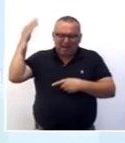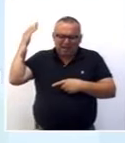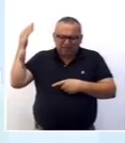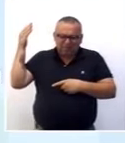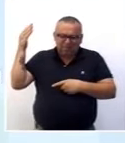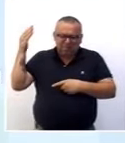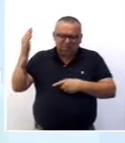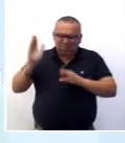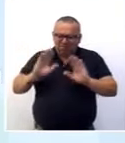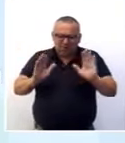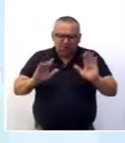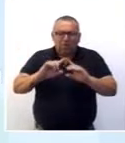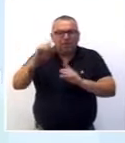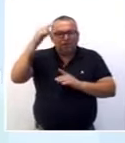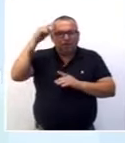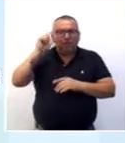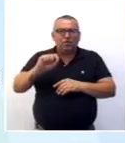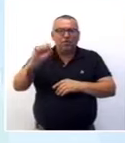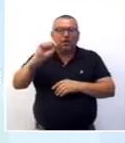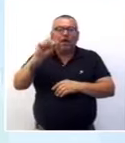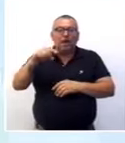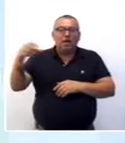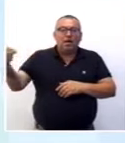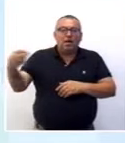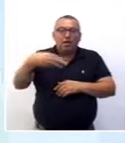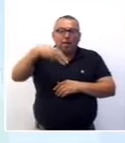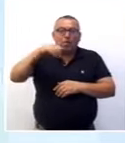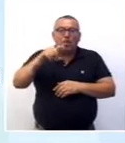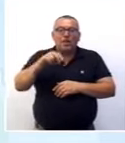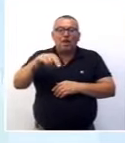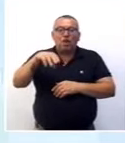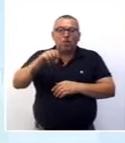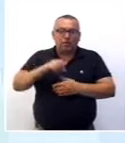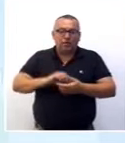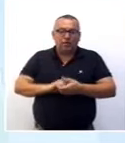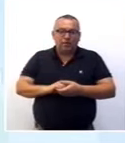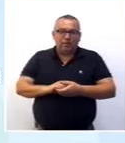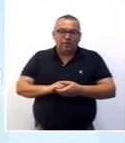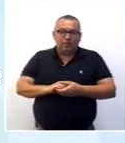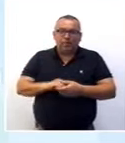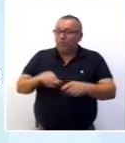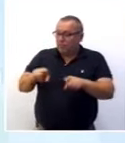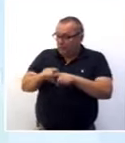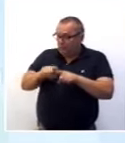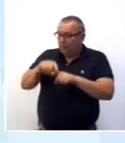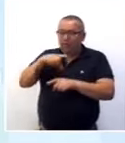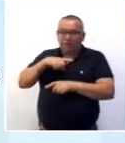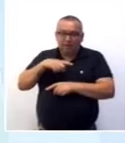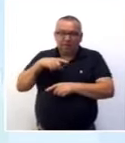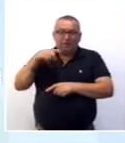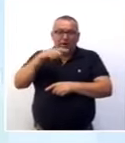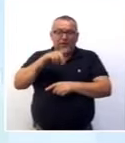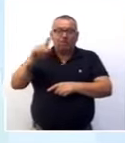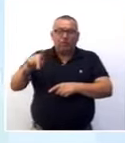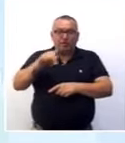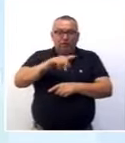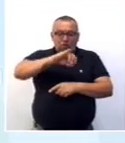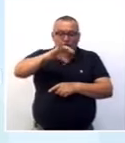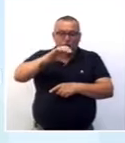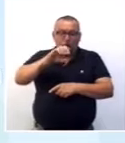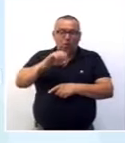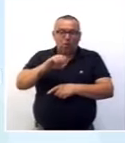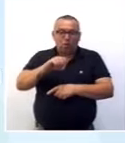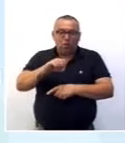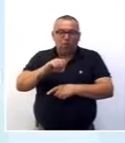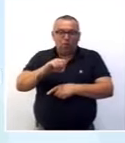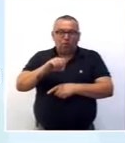moda? O que vocês pensam a respeito? Bora responder? Aliás, nós já temos aqui, professor João,